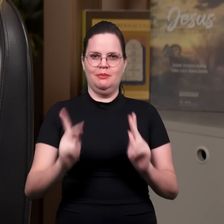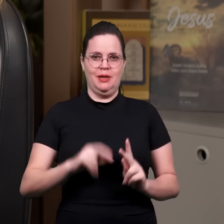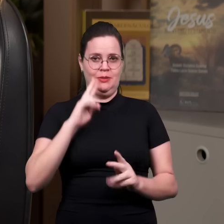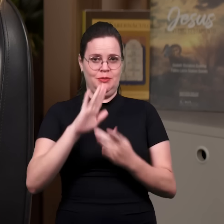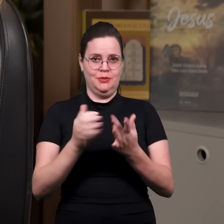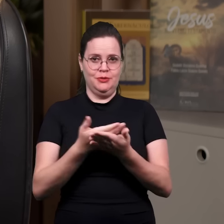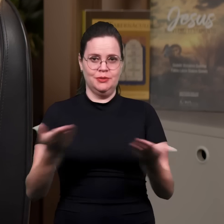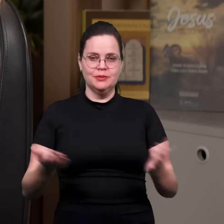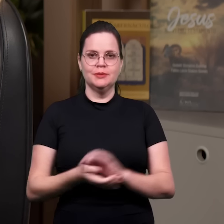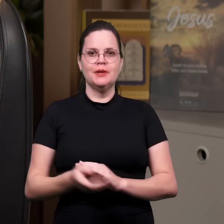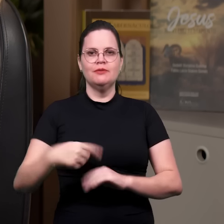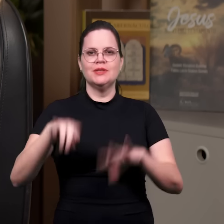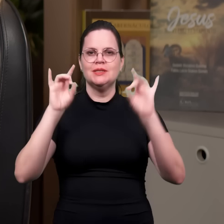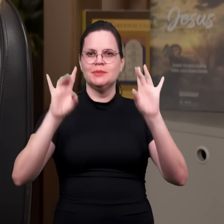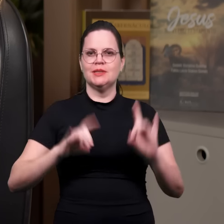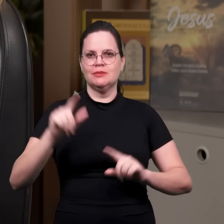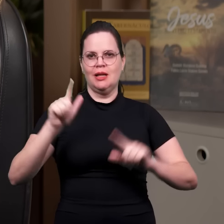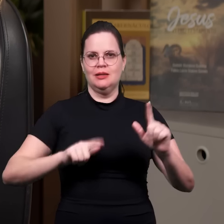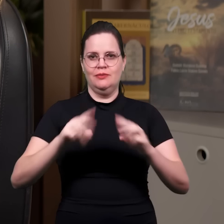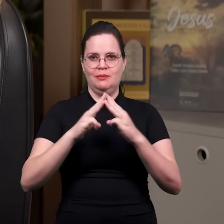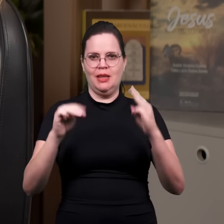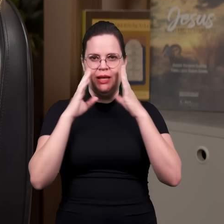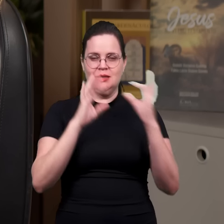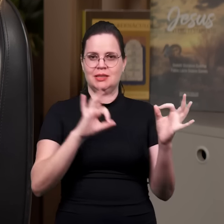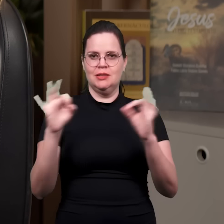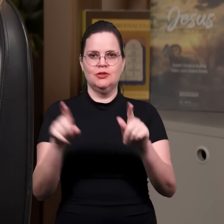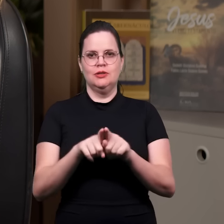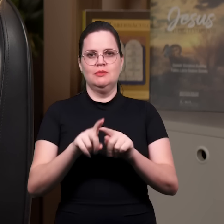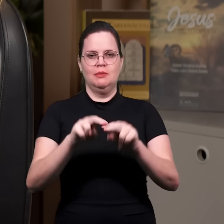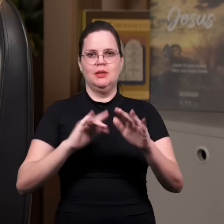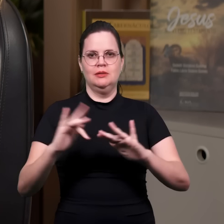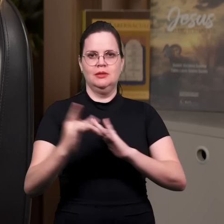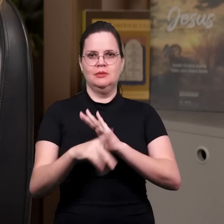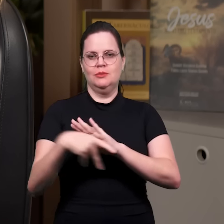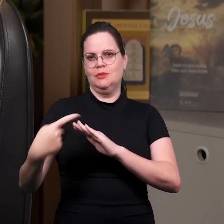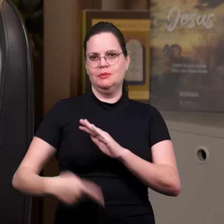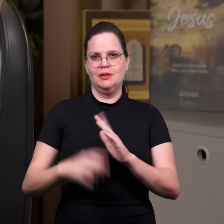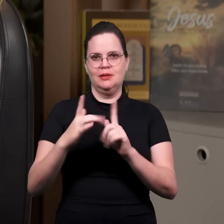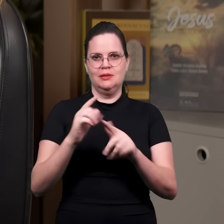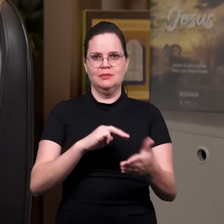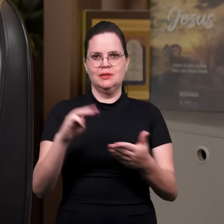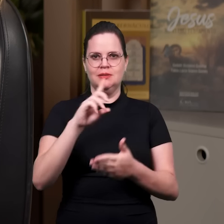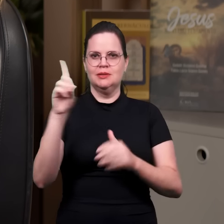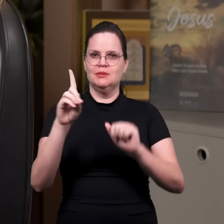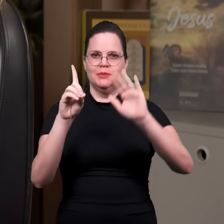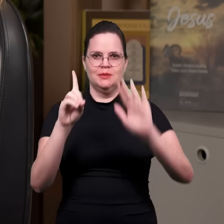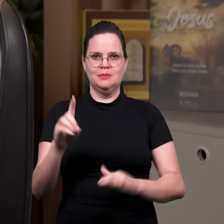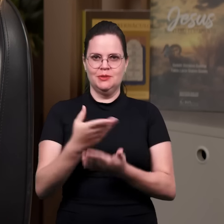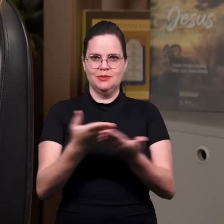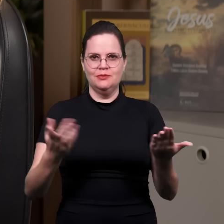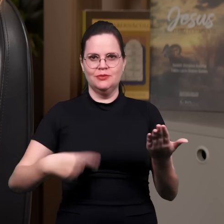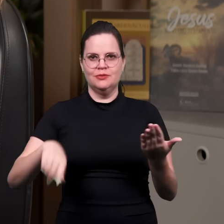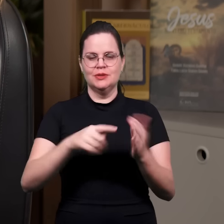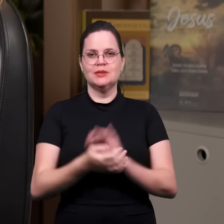Em especial você que está nos acompanhando pela TV Manaim e pelas mídias sociais da Igreja Cristã Maranata, que Deus possa te abençoar